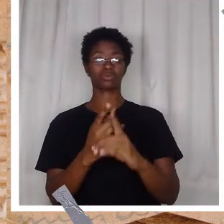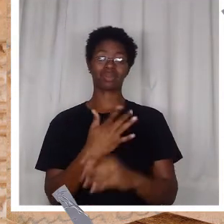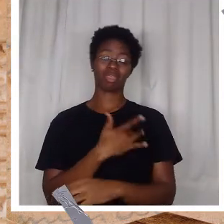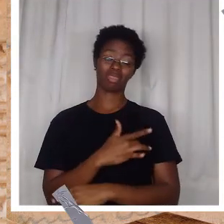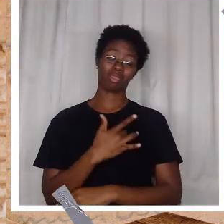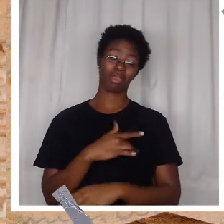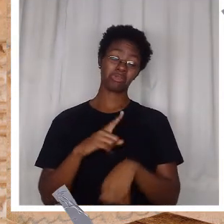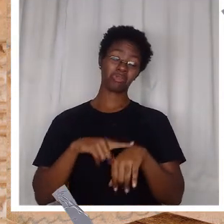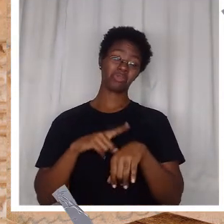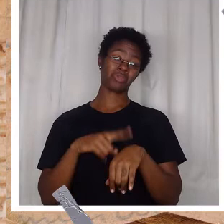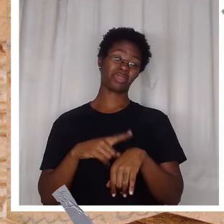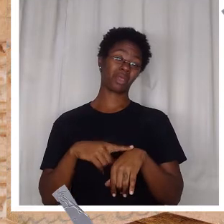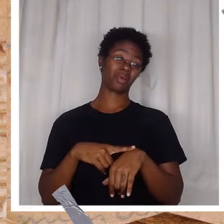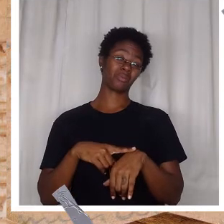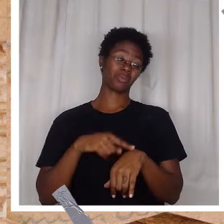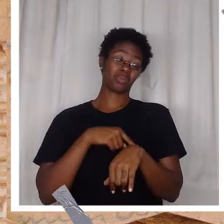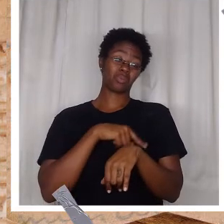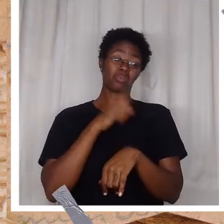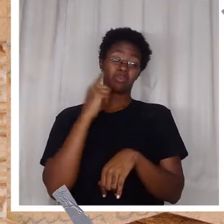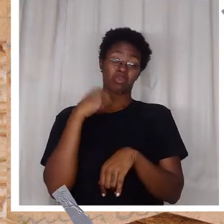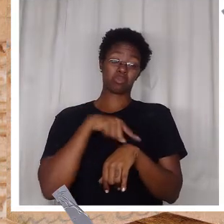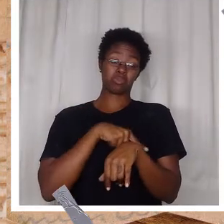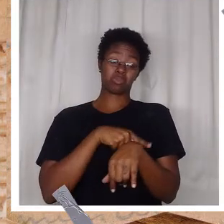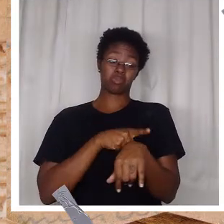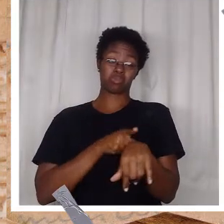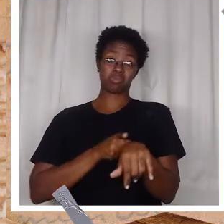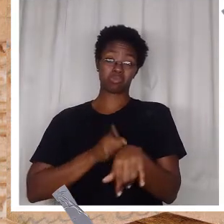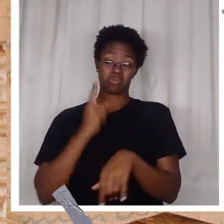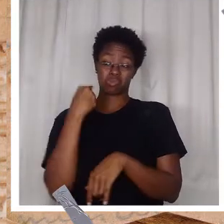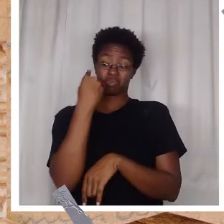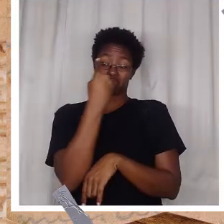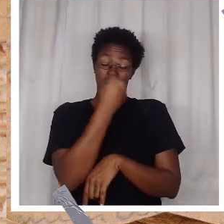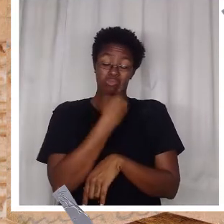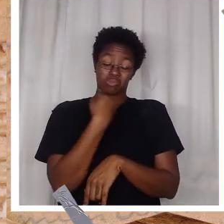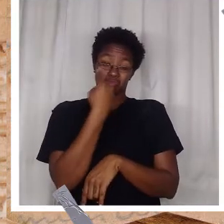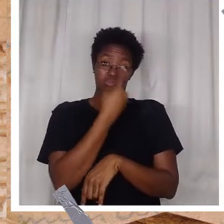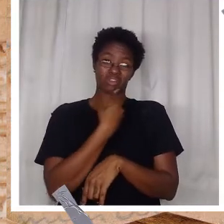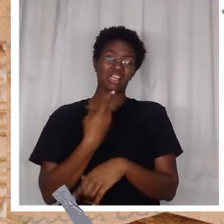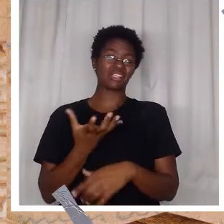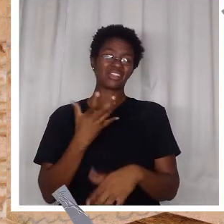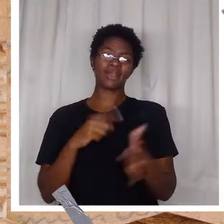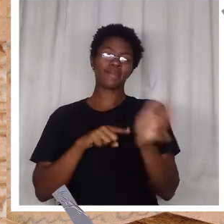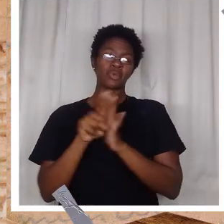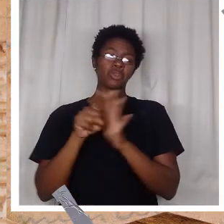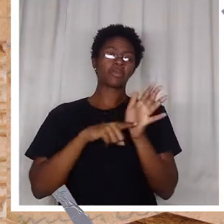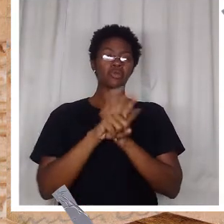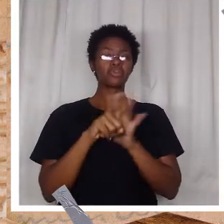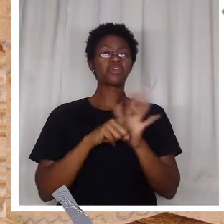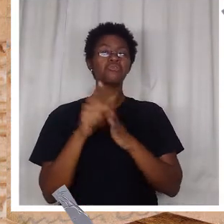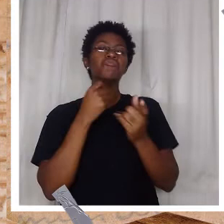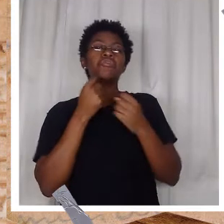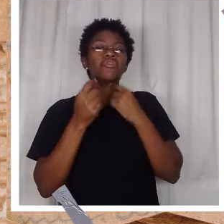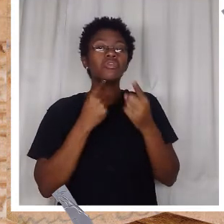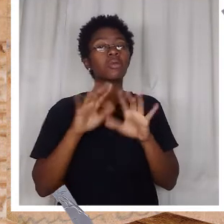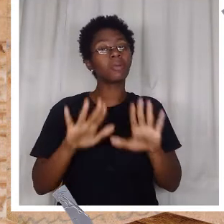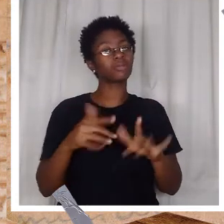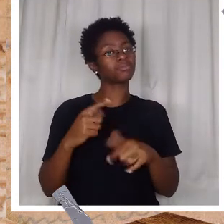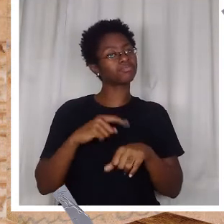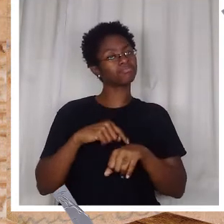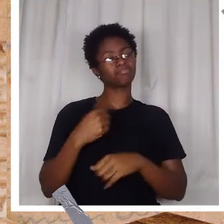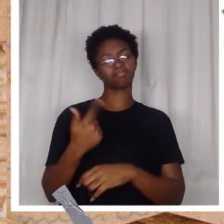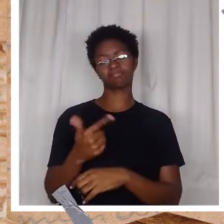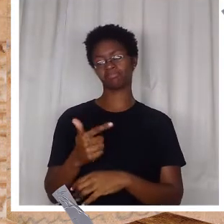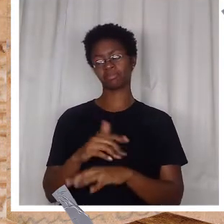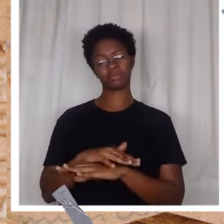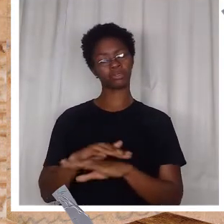né? Muitas vezes, e a gente quer falar mais, perguntar mais, mas a gente não tem tempo para tudo isso. Mas eu acho